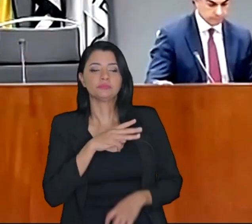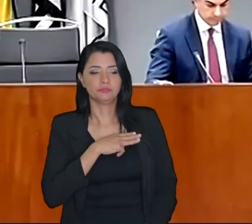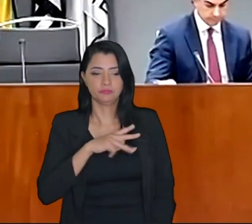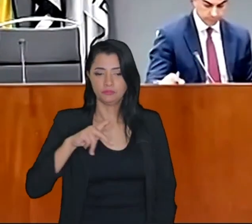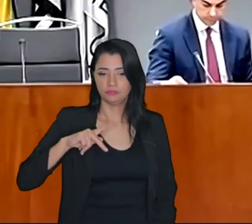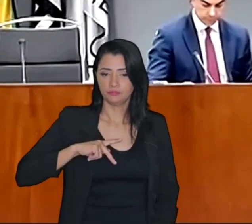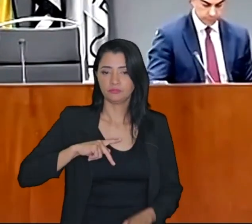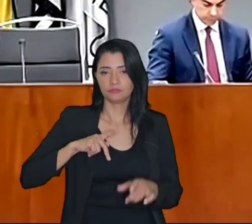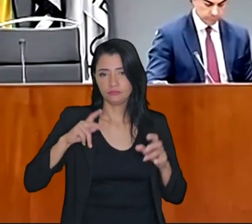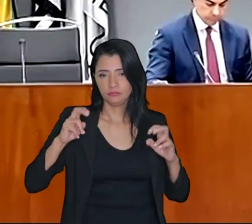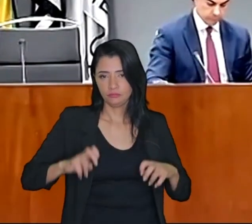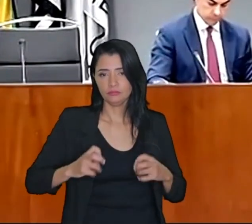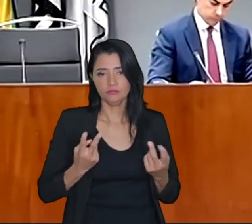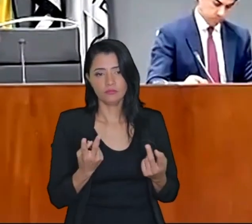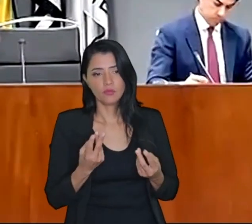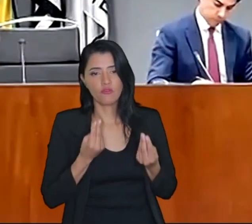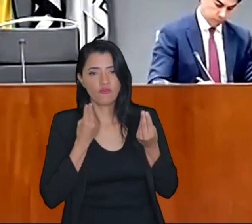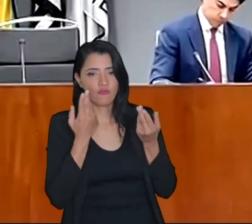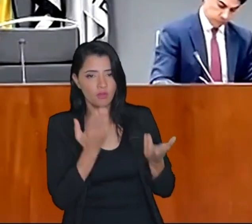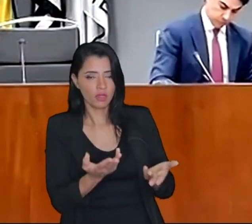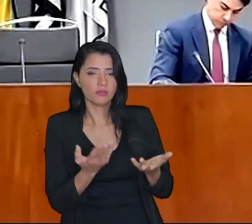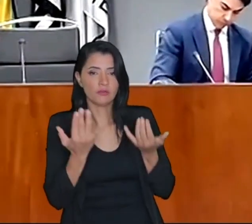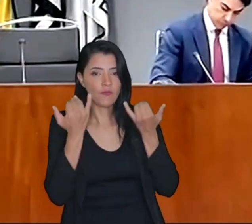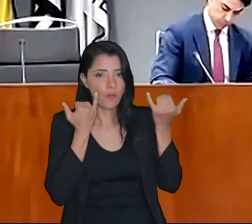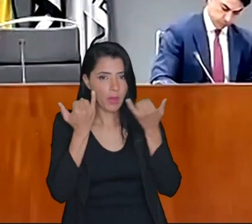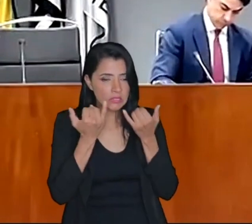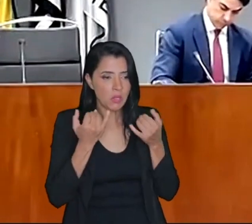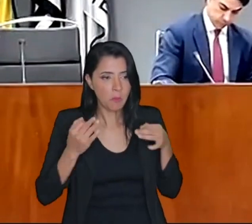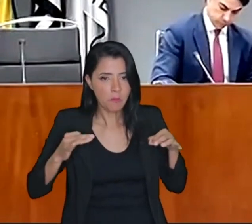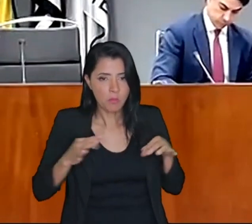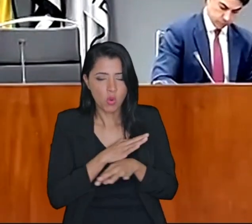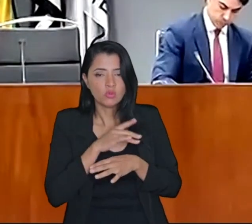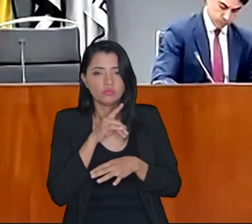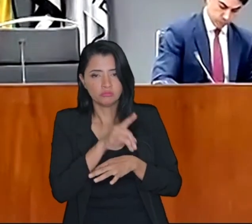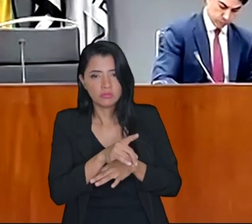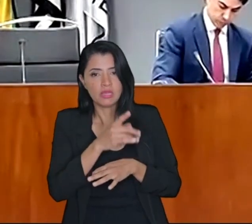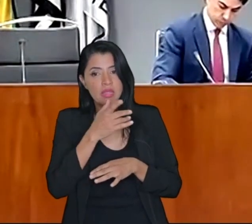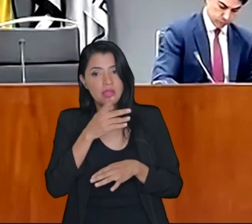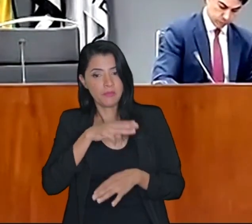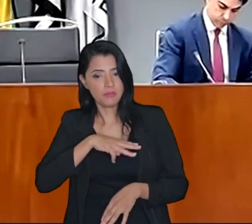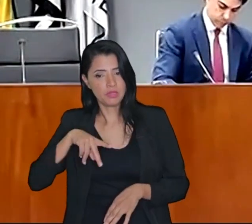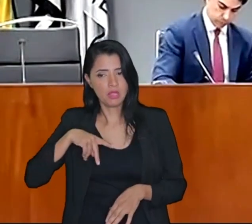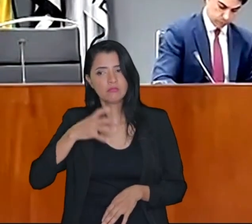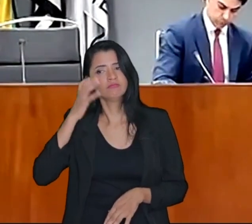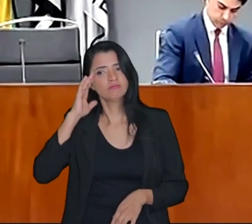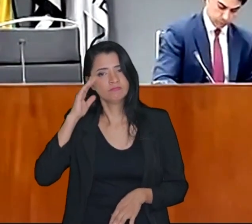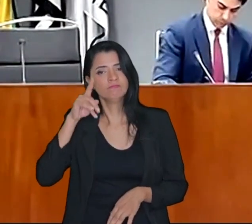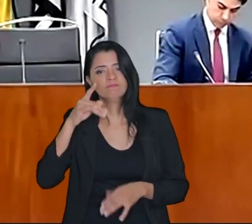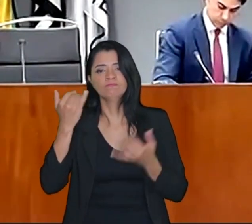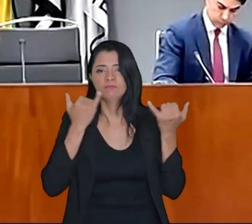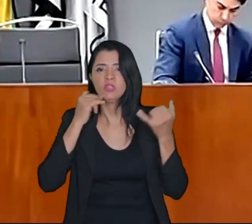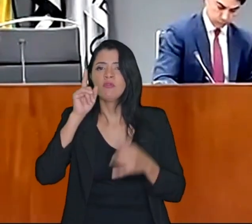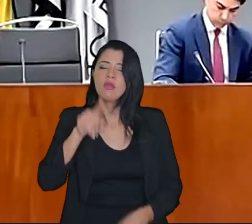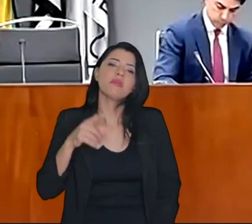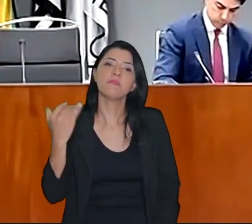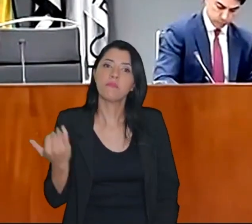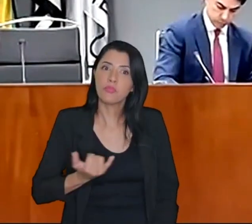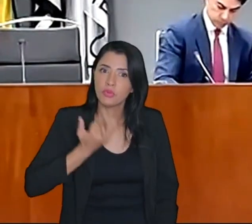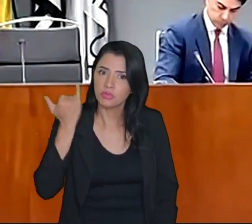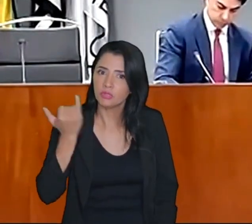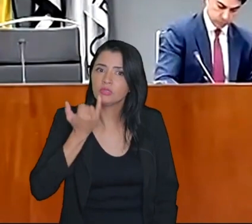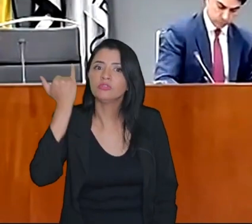oferece ao titular da ação penal e oferece dados suficientes, e o titular da ação penal entende que aqueles dados são